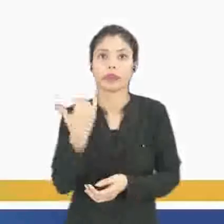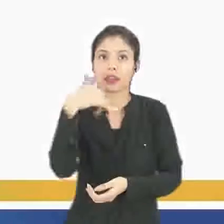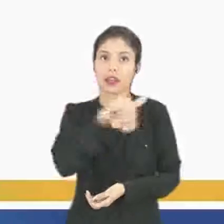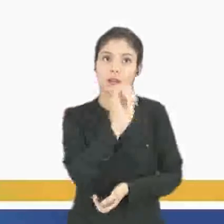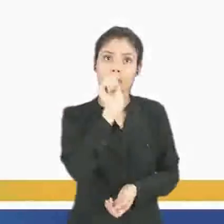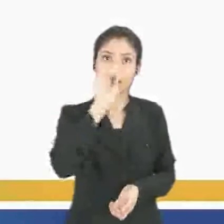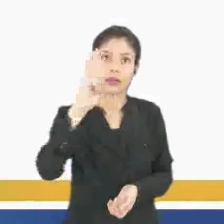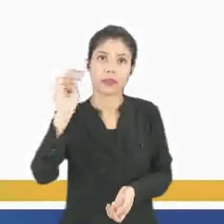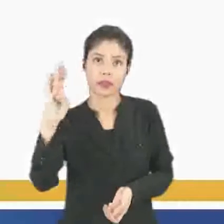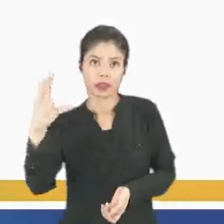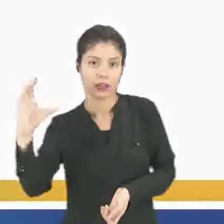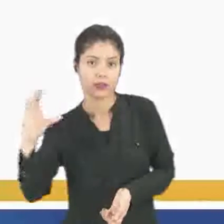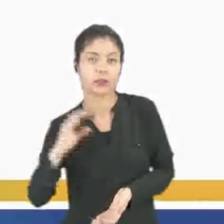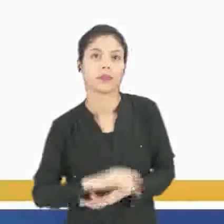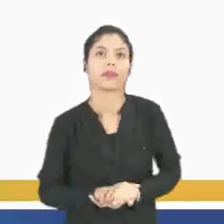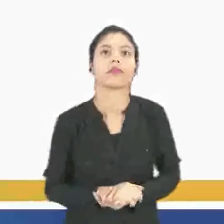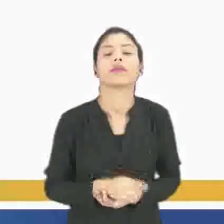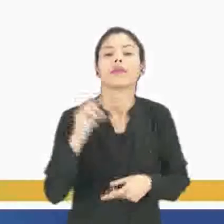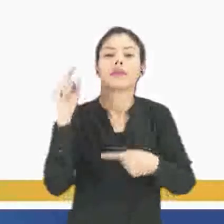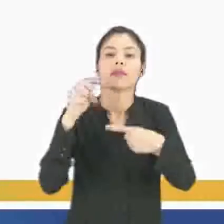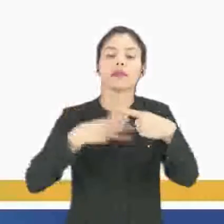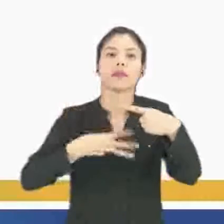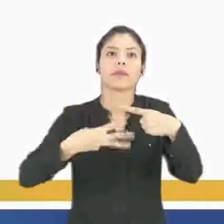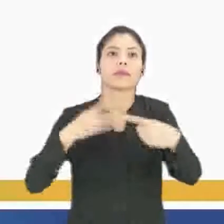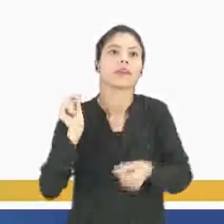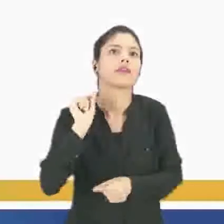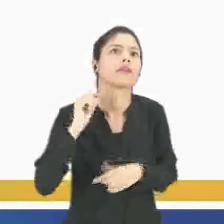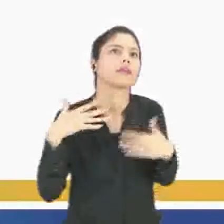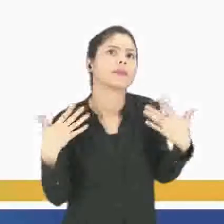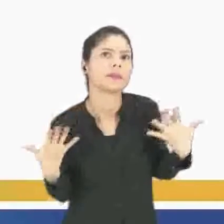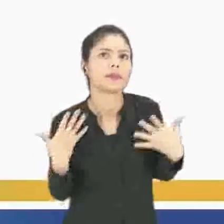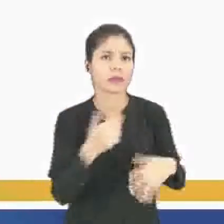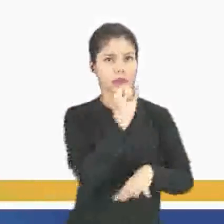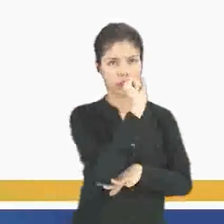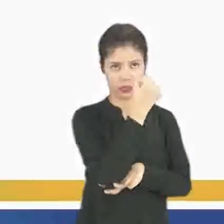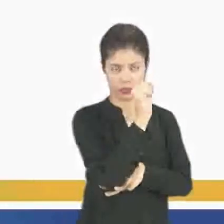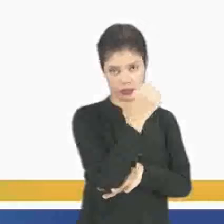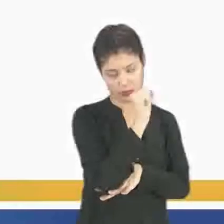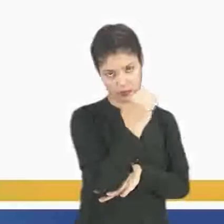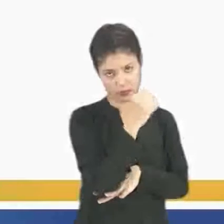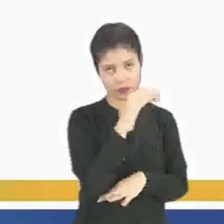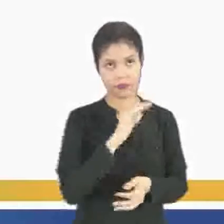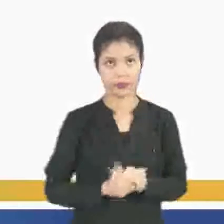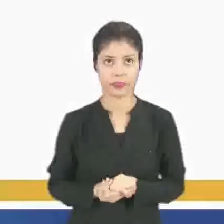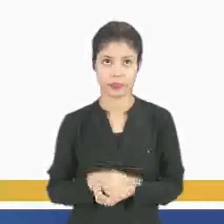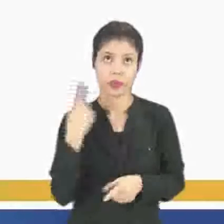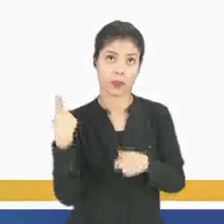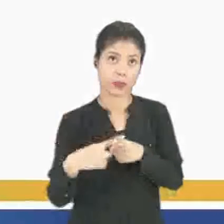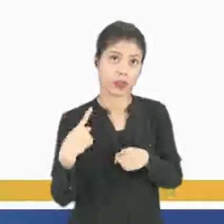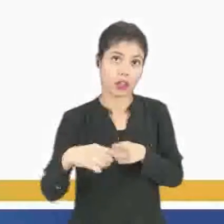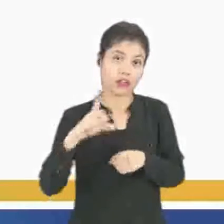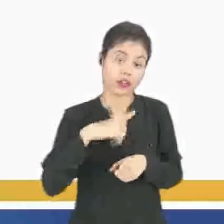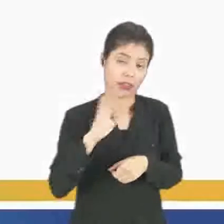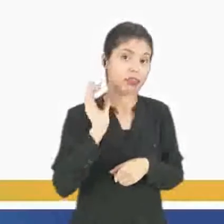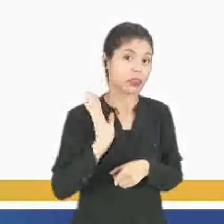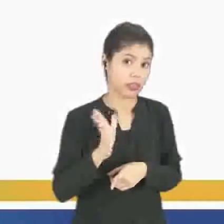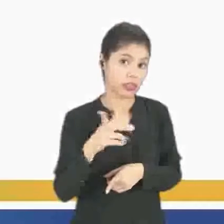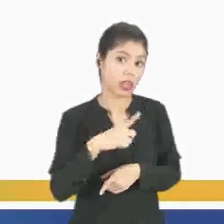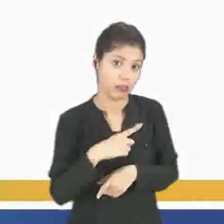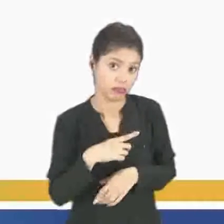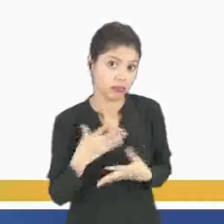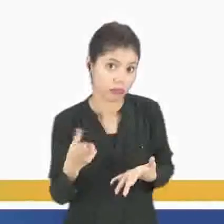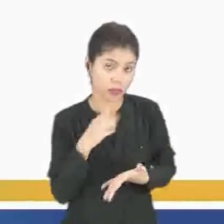YA mais YB mais YC sobre 3. O que eu faço aqui agora? O YG é 8. Por que é 8? Porque aqui está dizendo que é